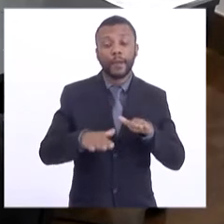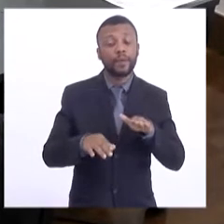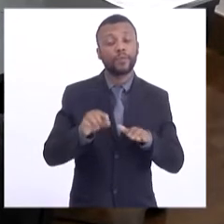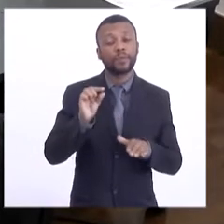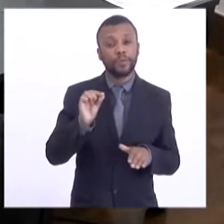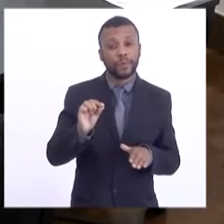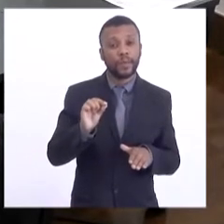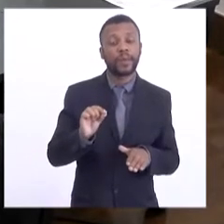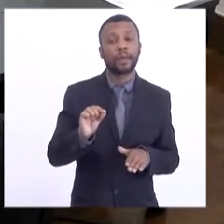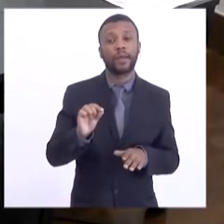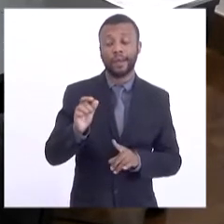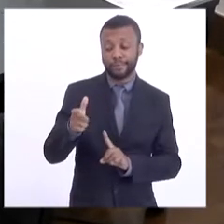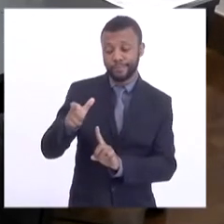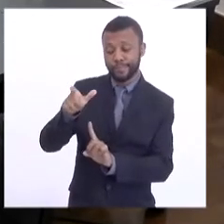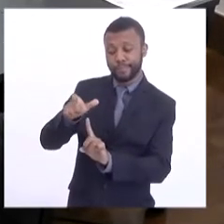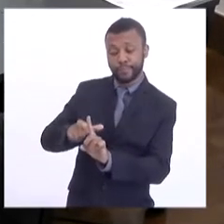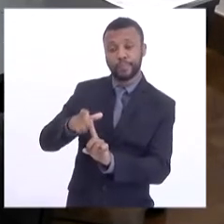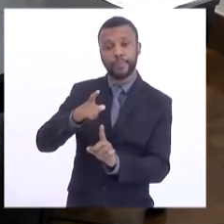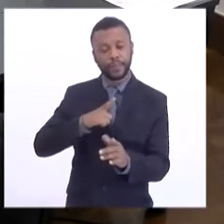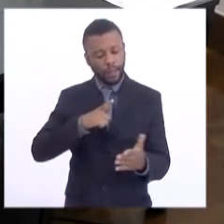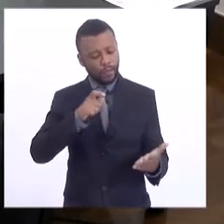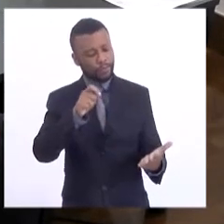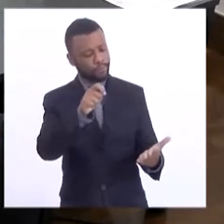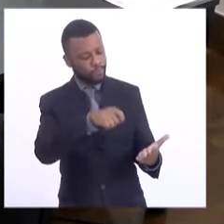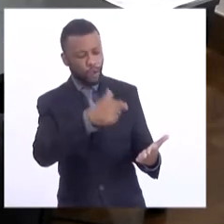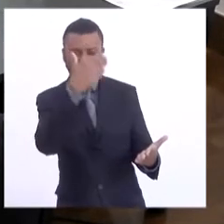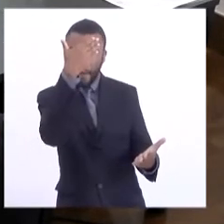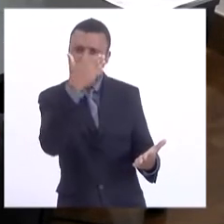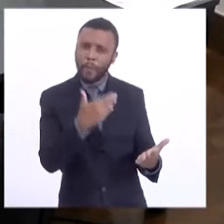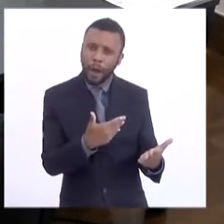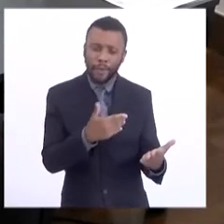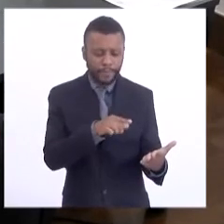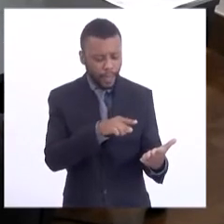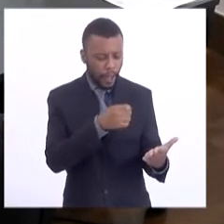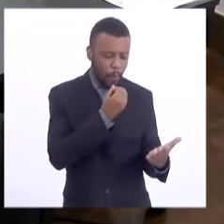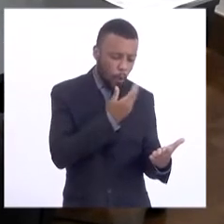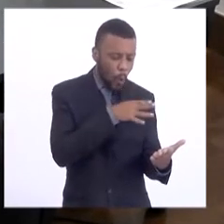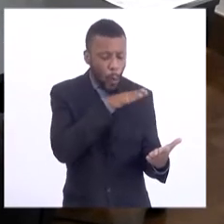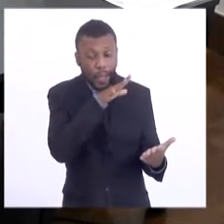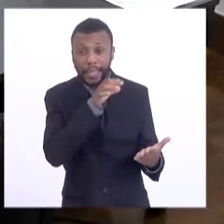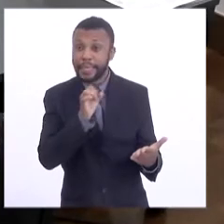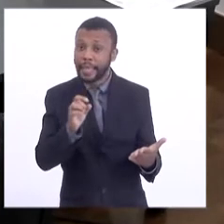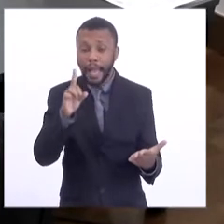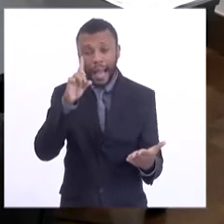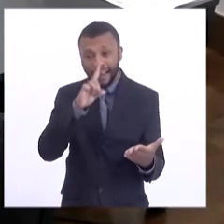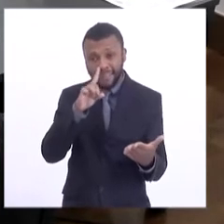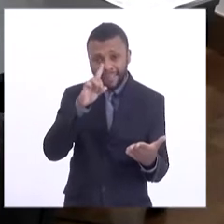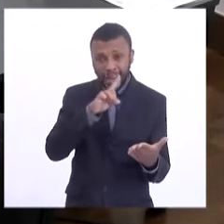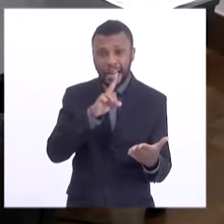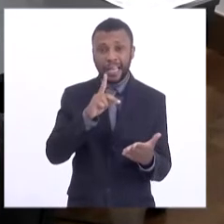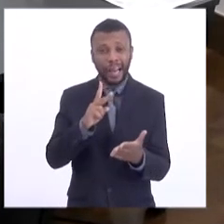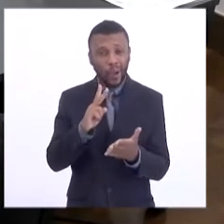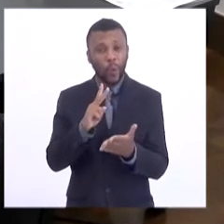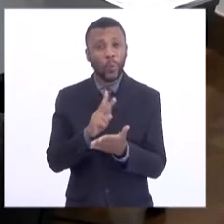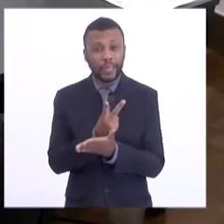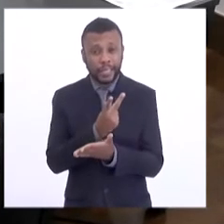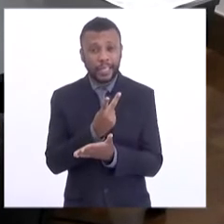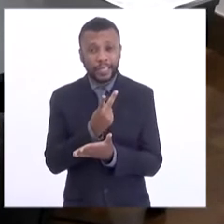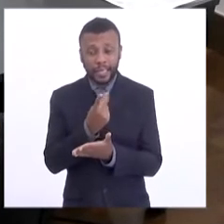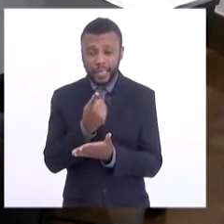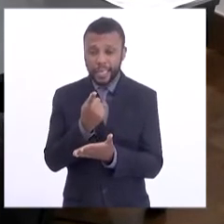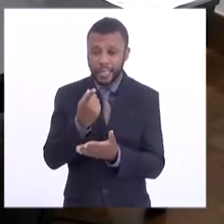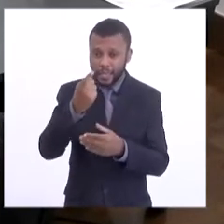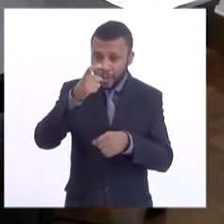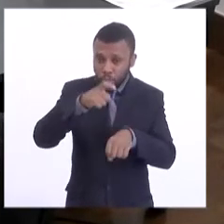ponta da linha tá testando e se lá o kombuchá falha acontecendo a ponta da